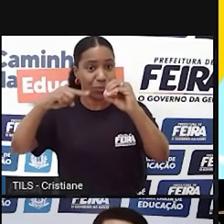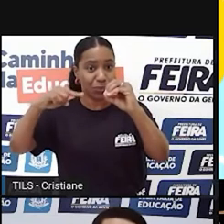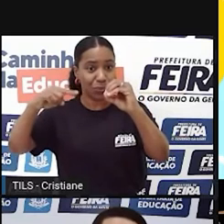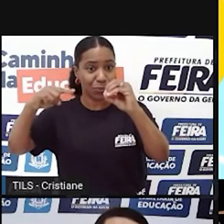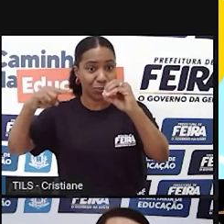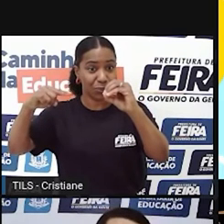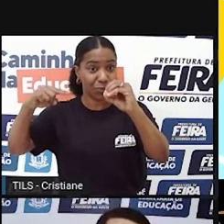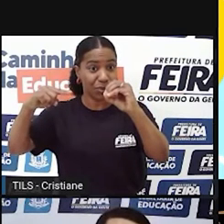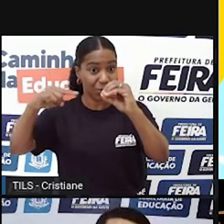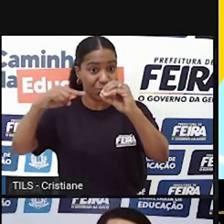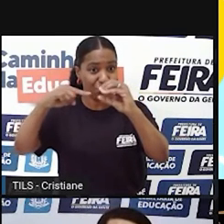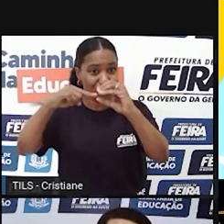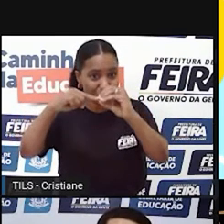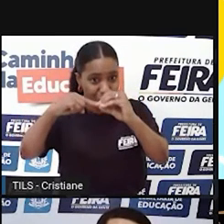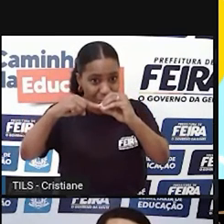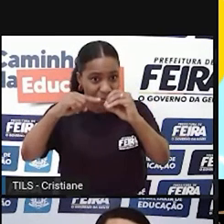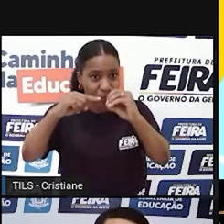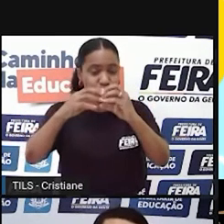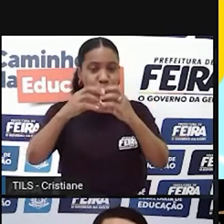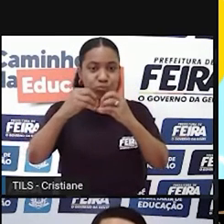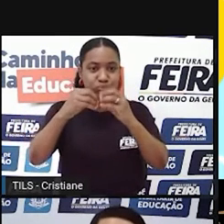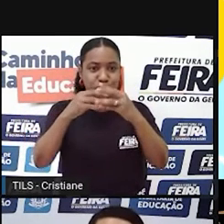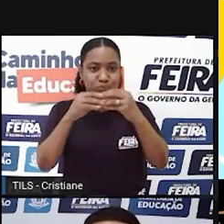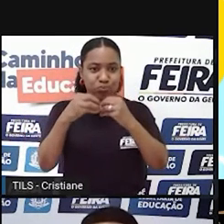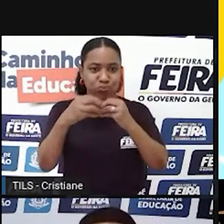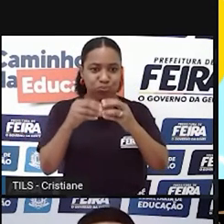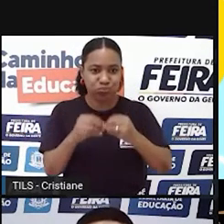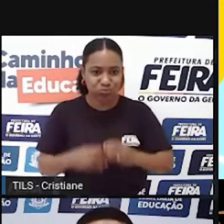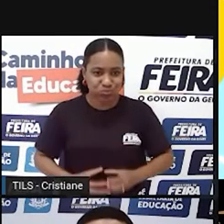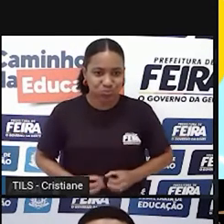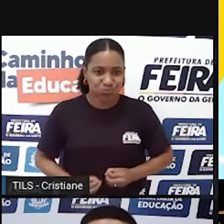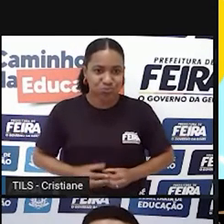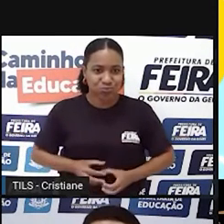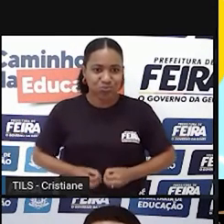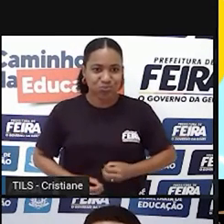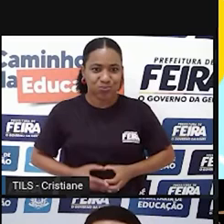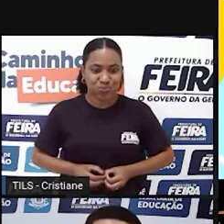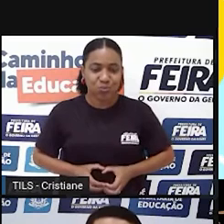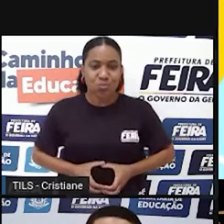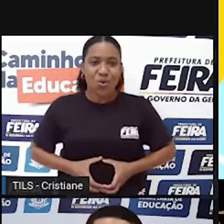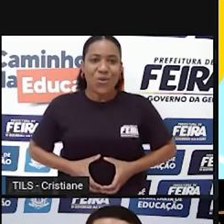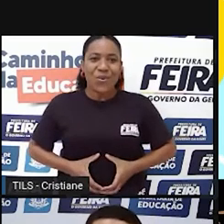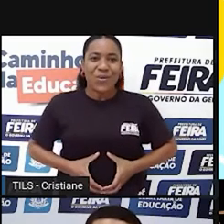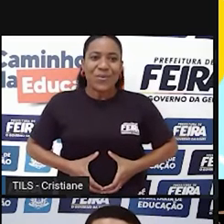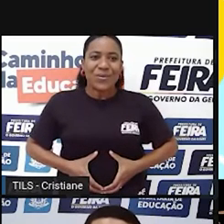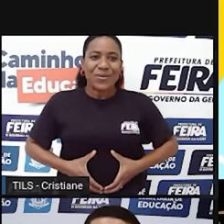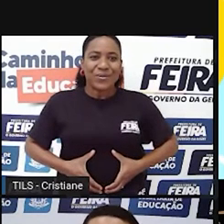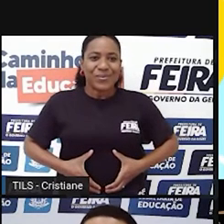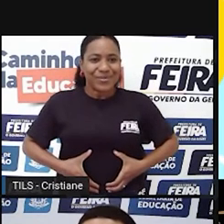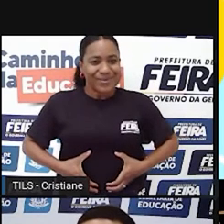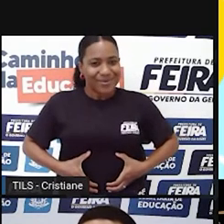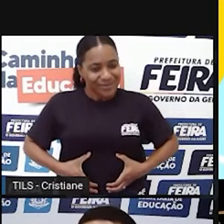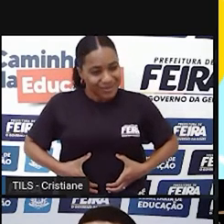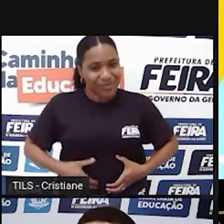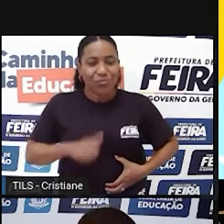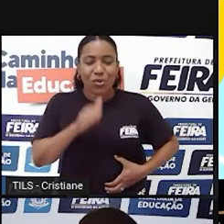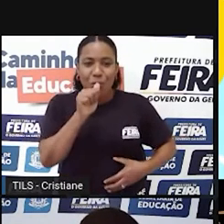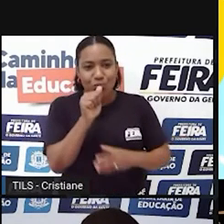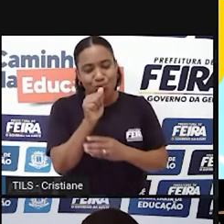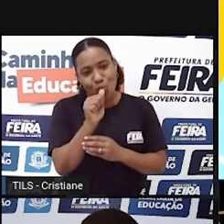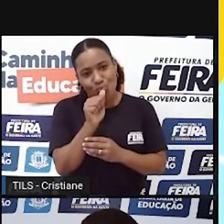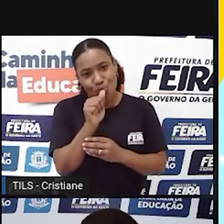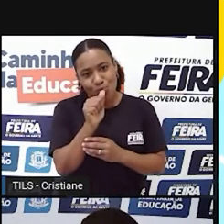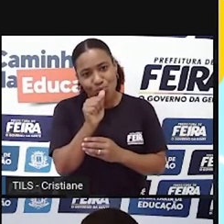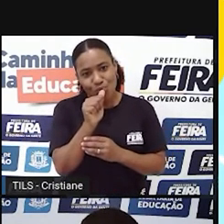feminino, ele tem todas as estruturas para guardar esse bebê enquanto ele está crescendo, enquanto ele está se formando, até chegar o momento